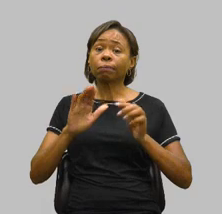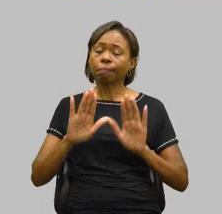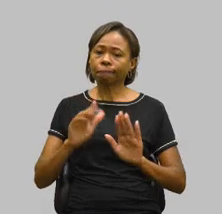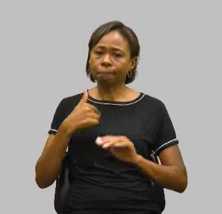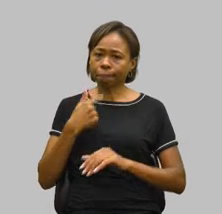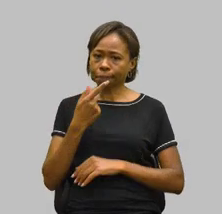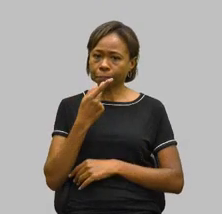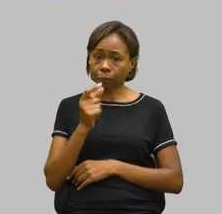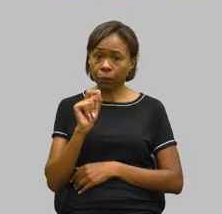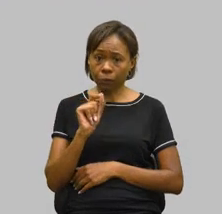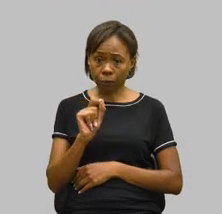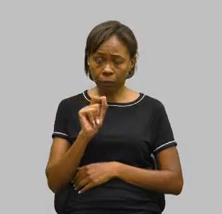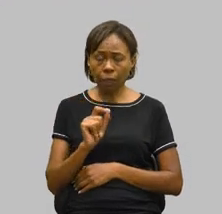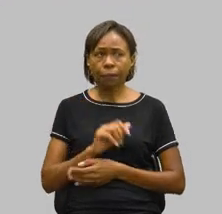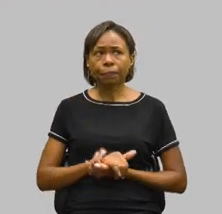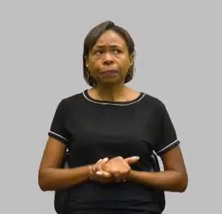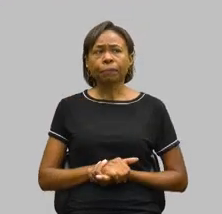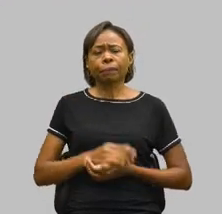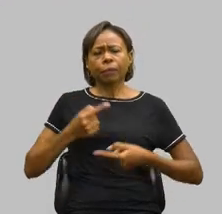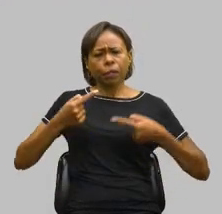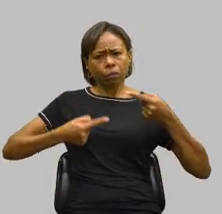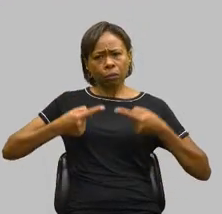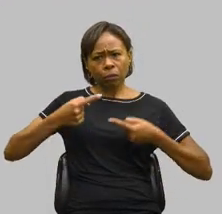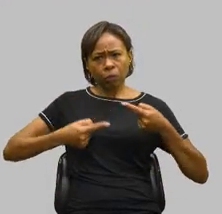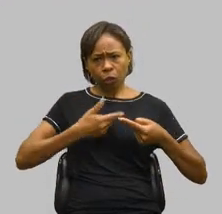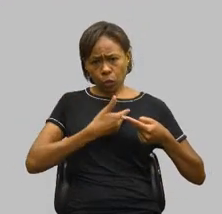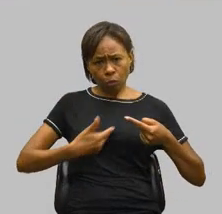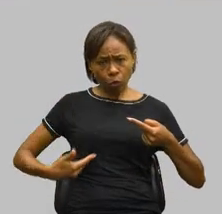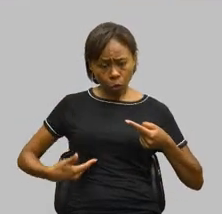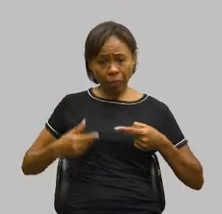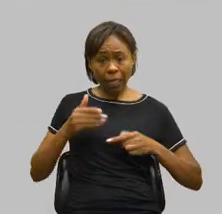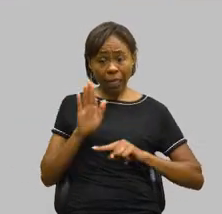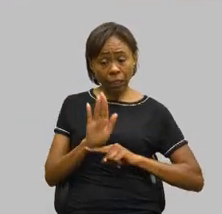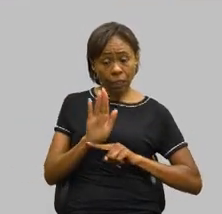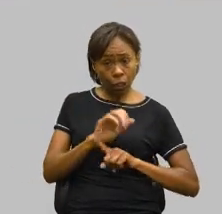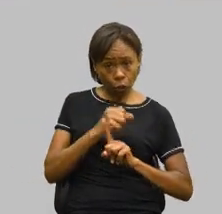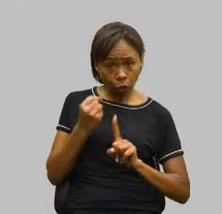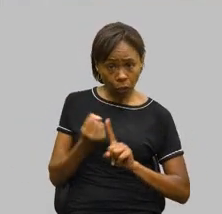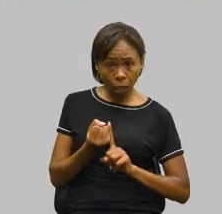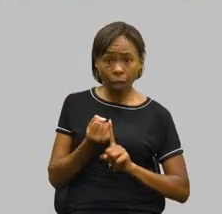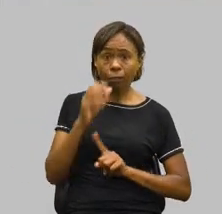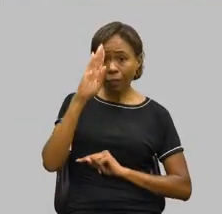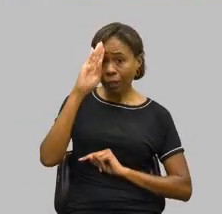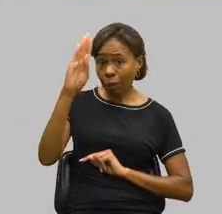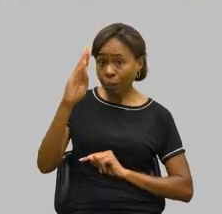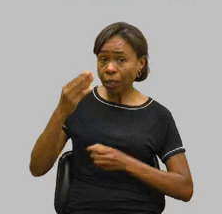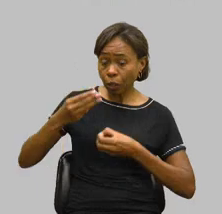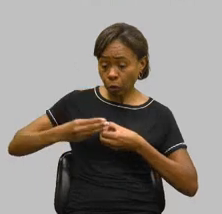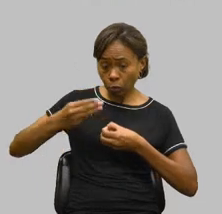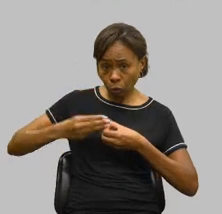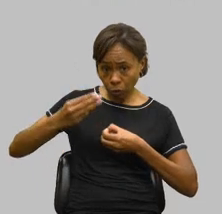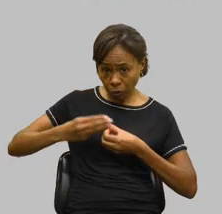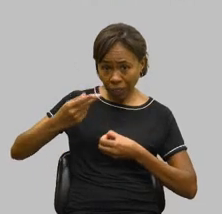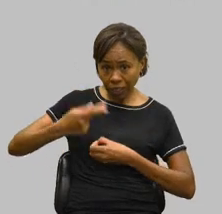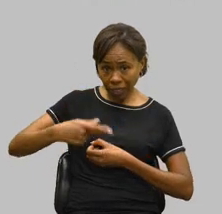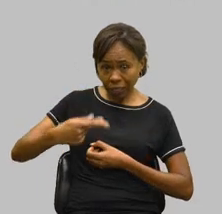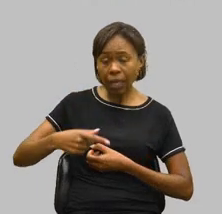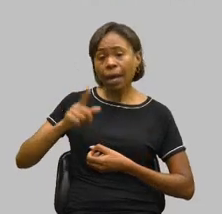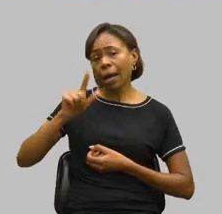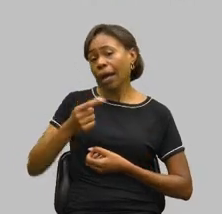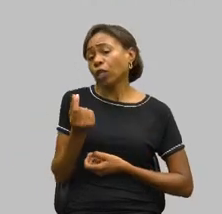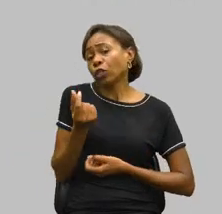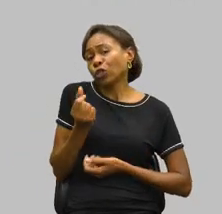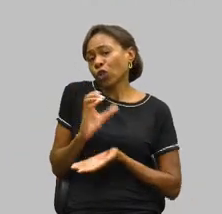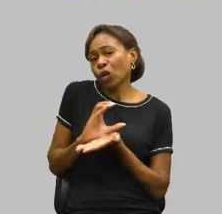que política pública hoje de assistência social especialmente nos nossos municípios ela é costeada através do caixa